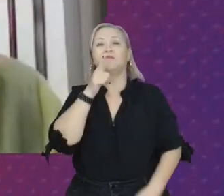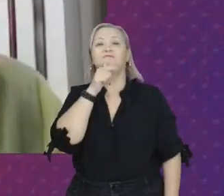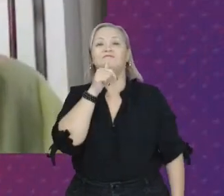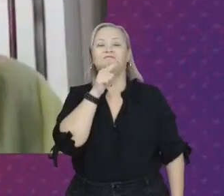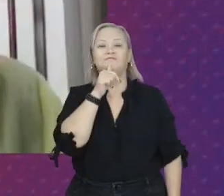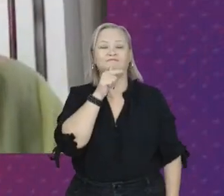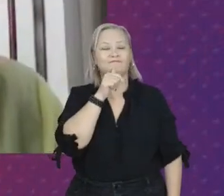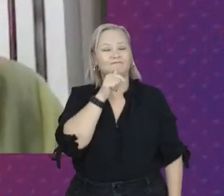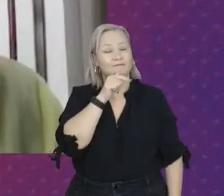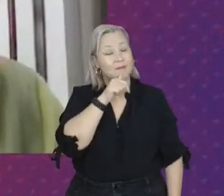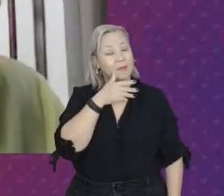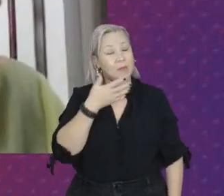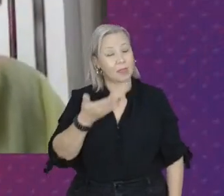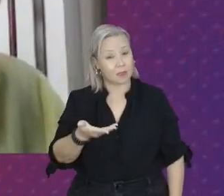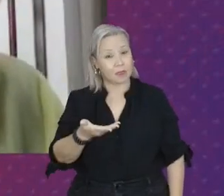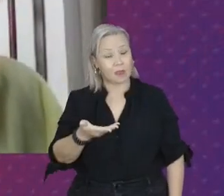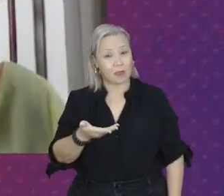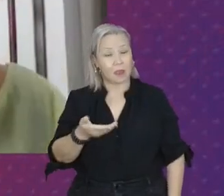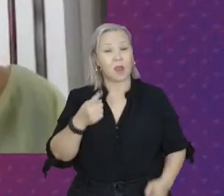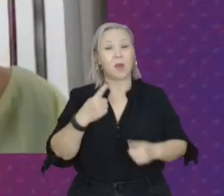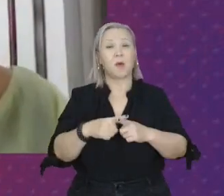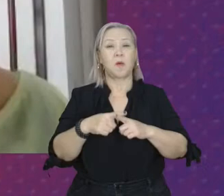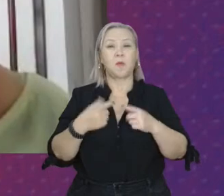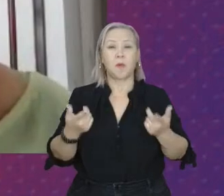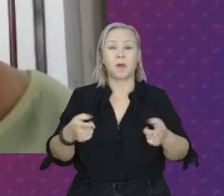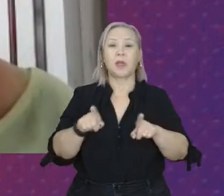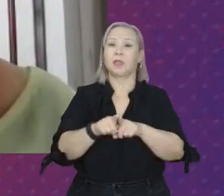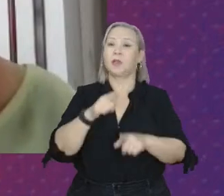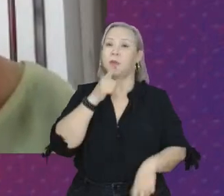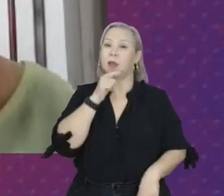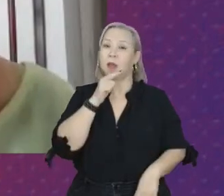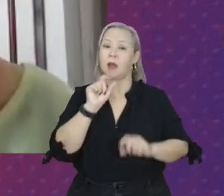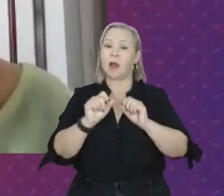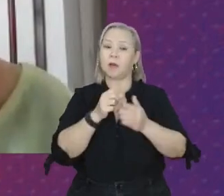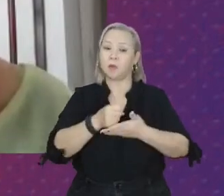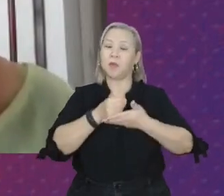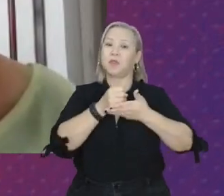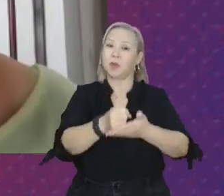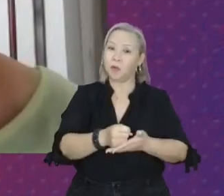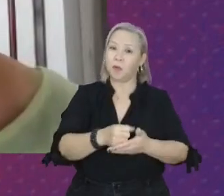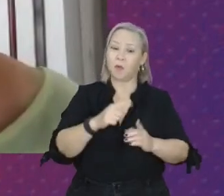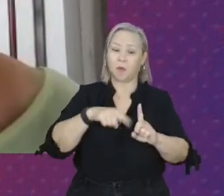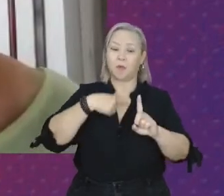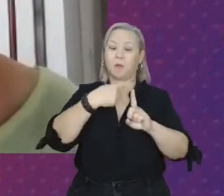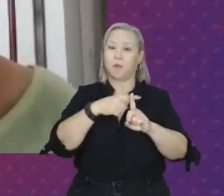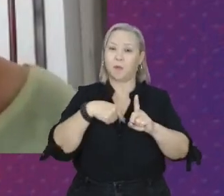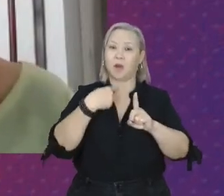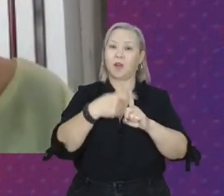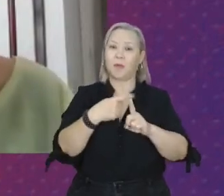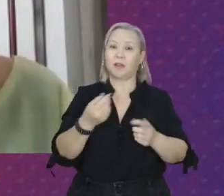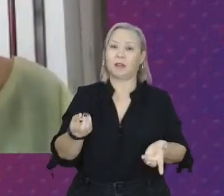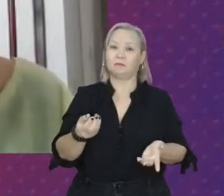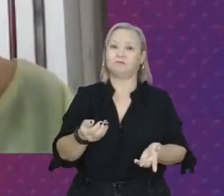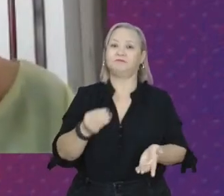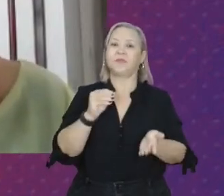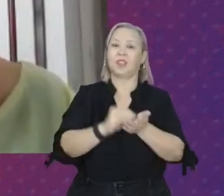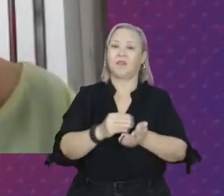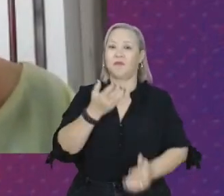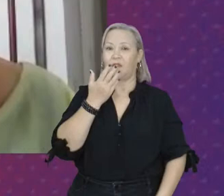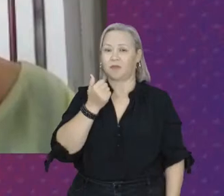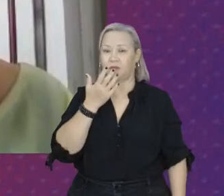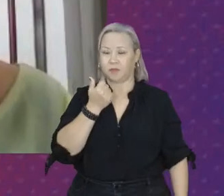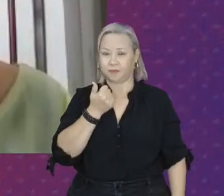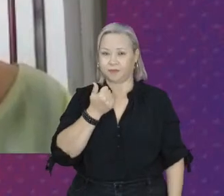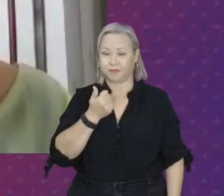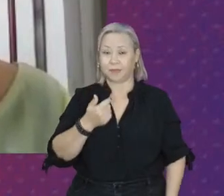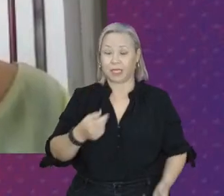porque aí onde há insegurança hídrica, também ela contribui para aumentar a desnutrição. Esse